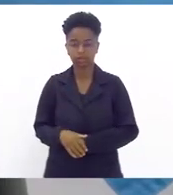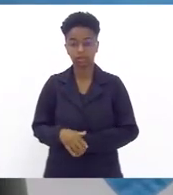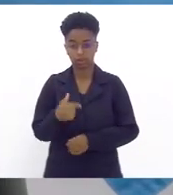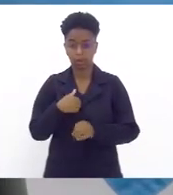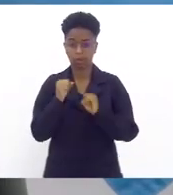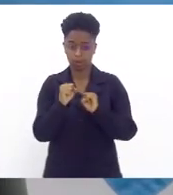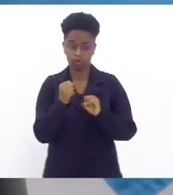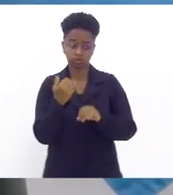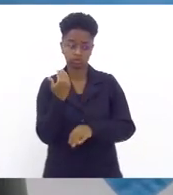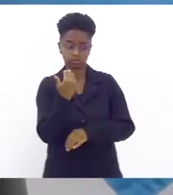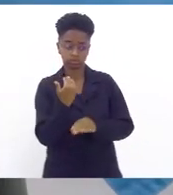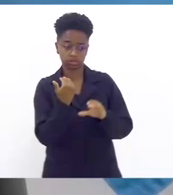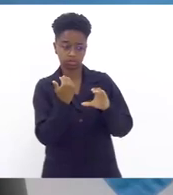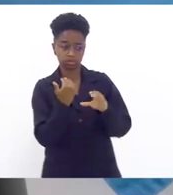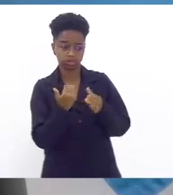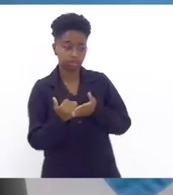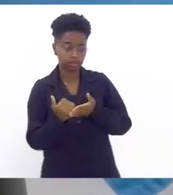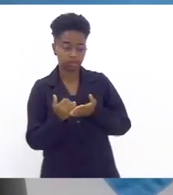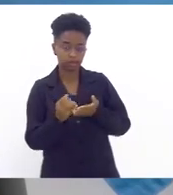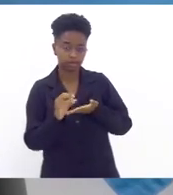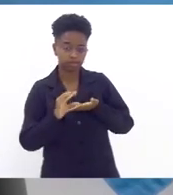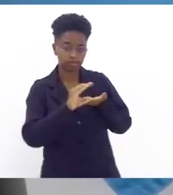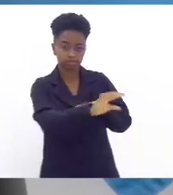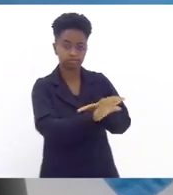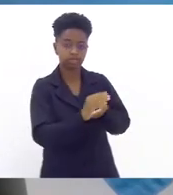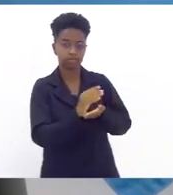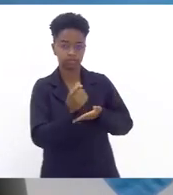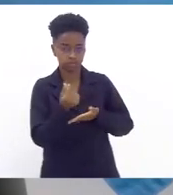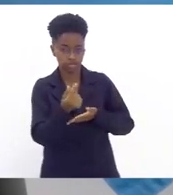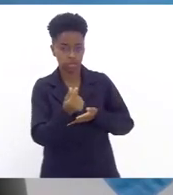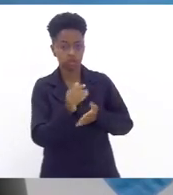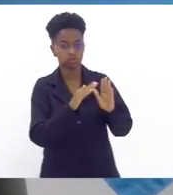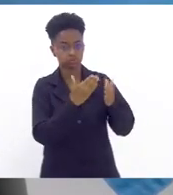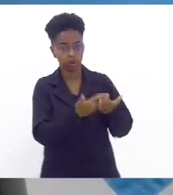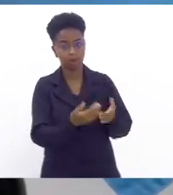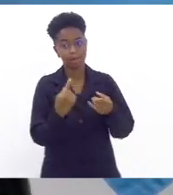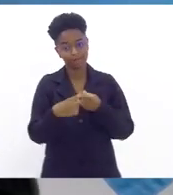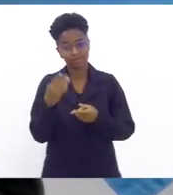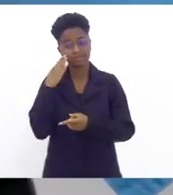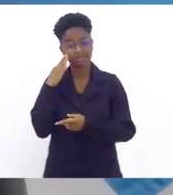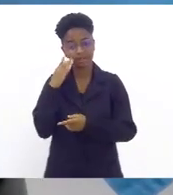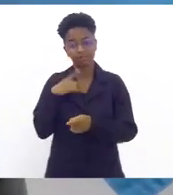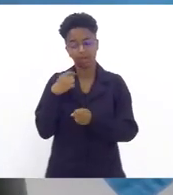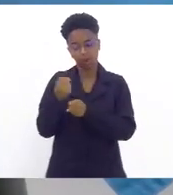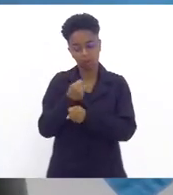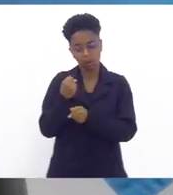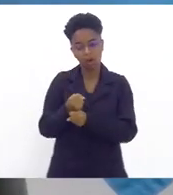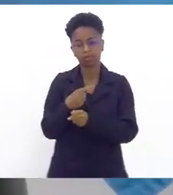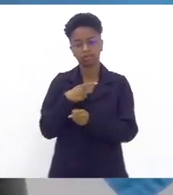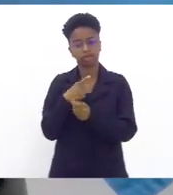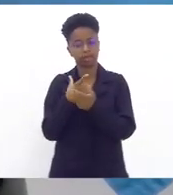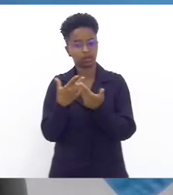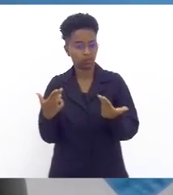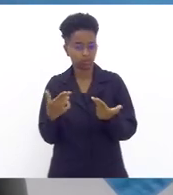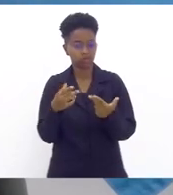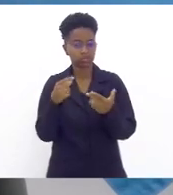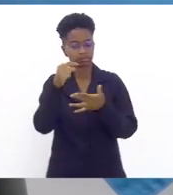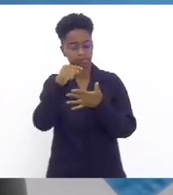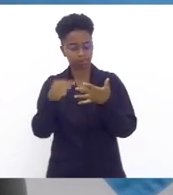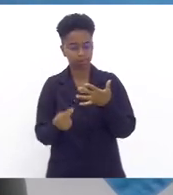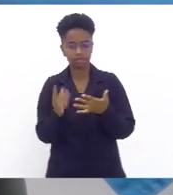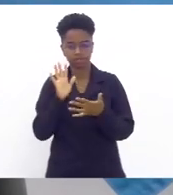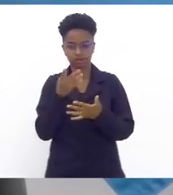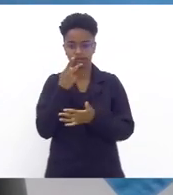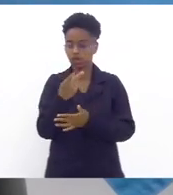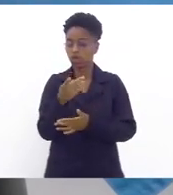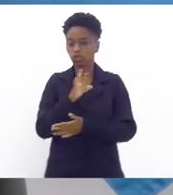enviaria mais verba nesse momento para escola considerando que a obra tudo que tá sendo mencionado não